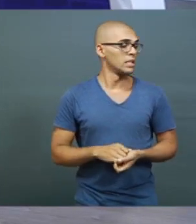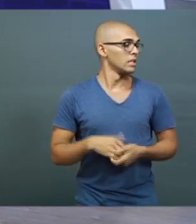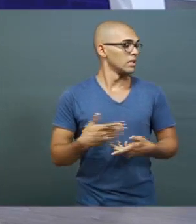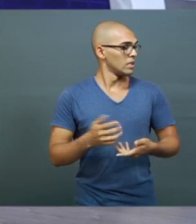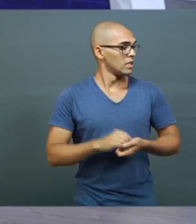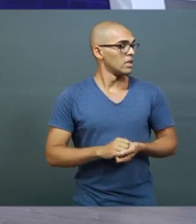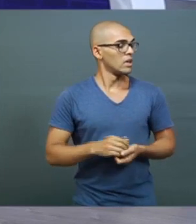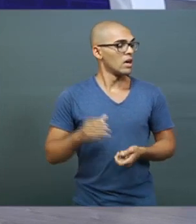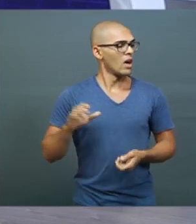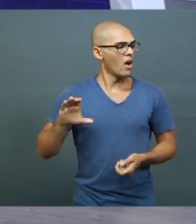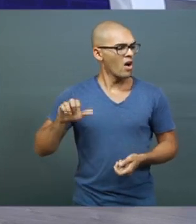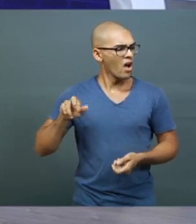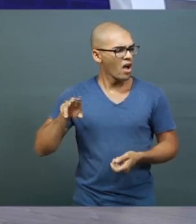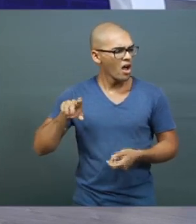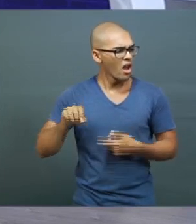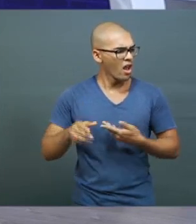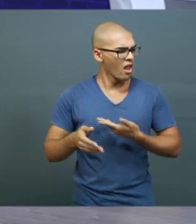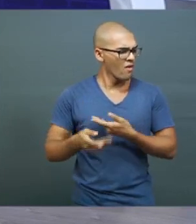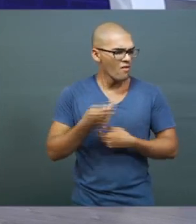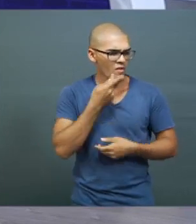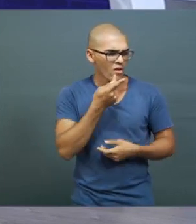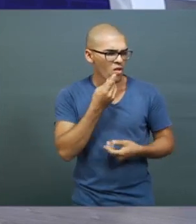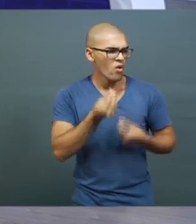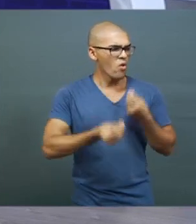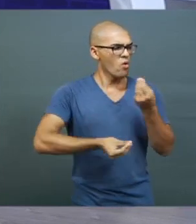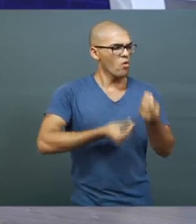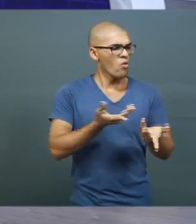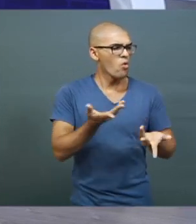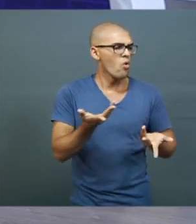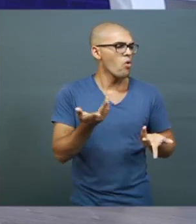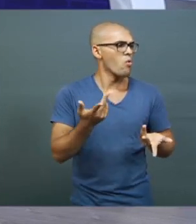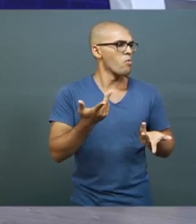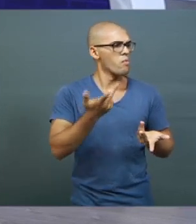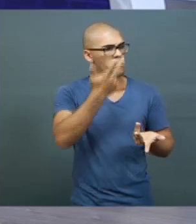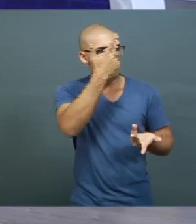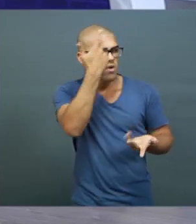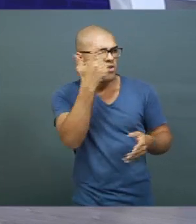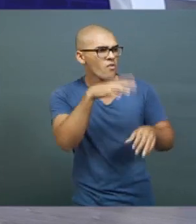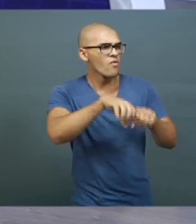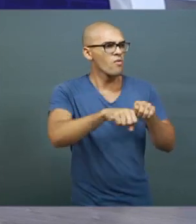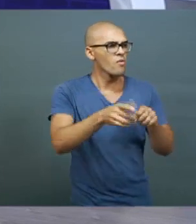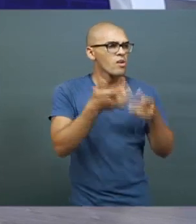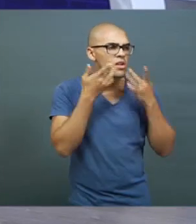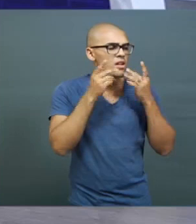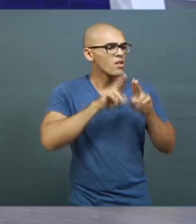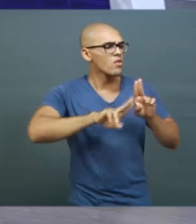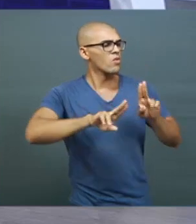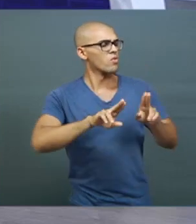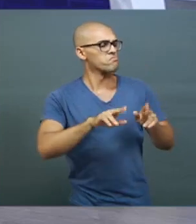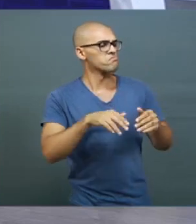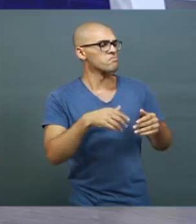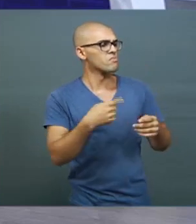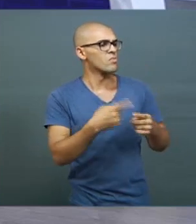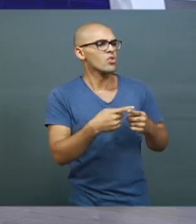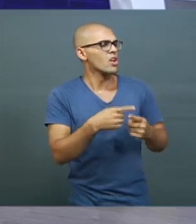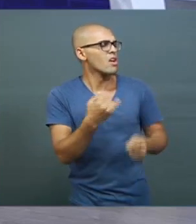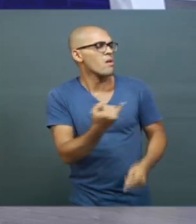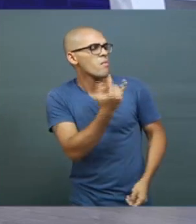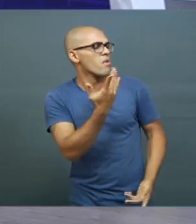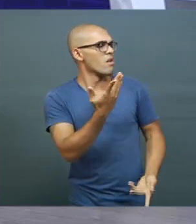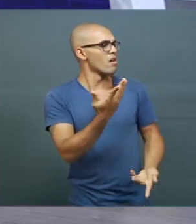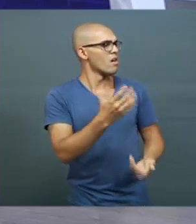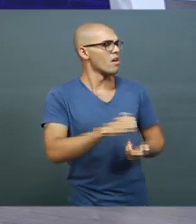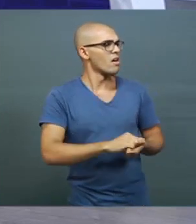do teatro, da UFO, os alunos que se formaram na universidade. Qual que é a importância disso, Rose, para a nossa cidade? Ter